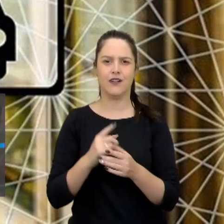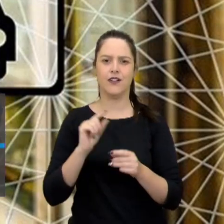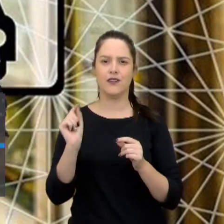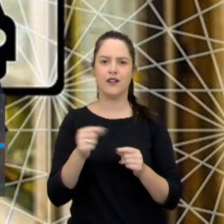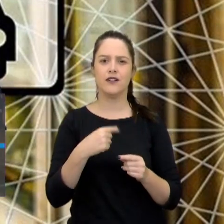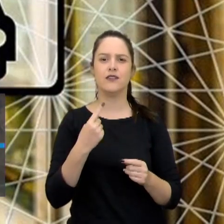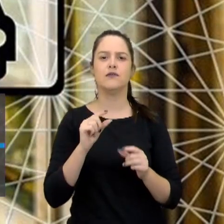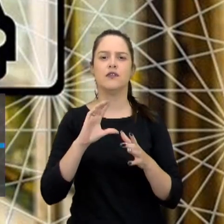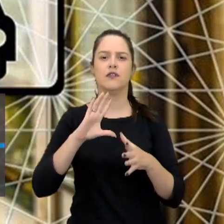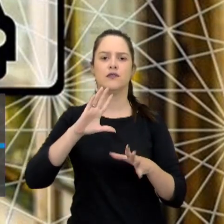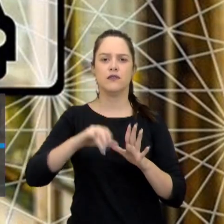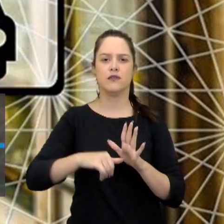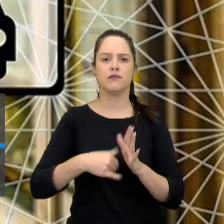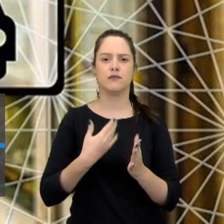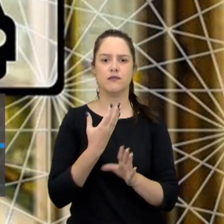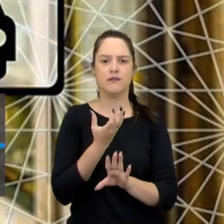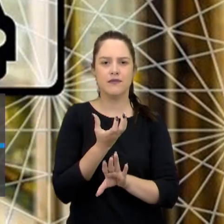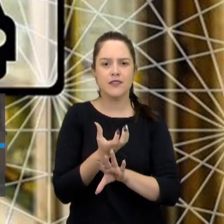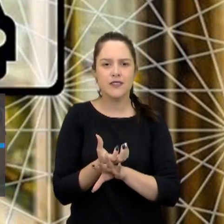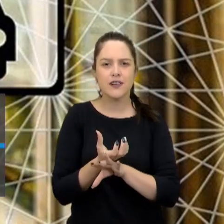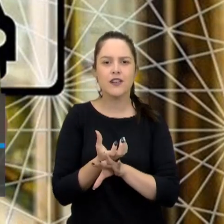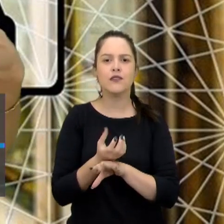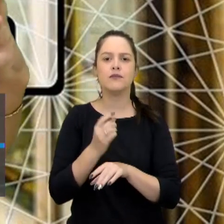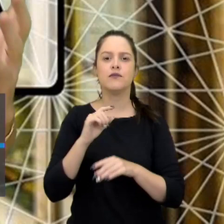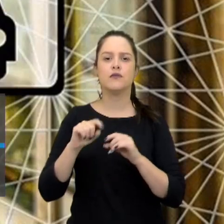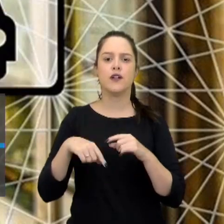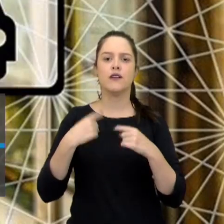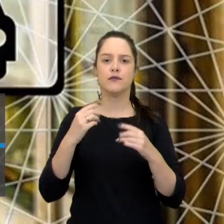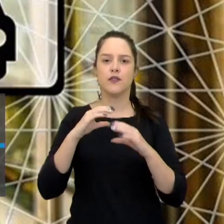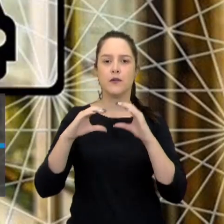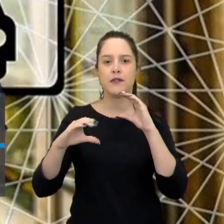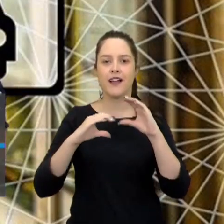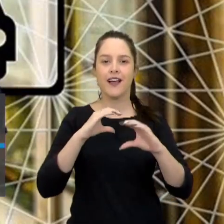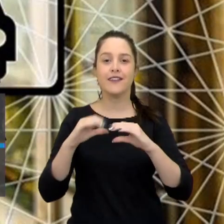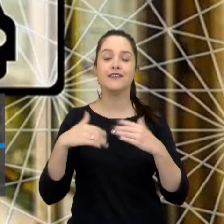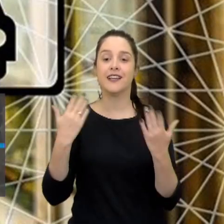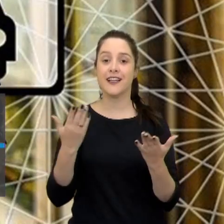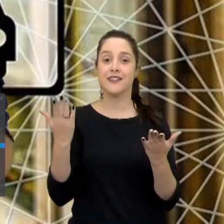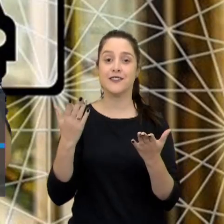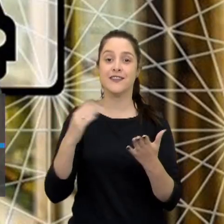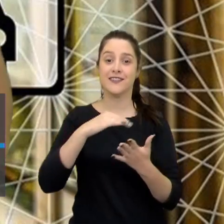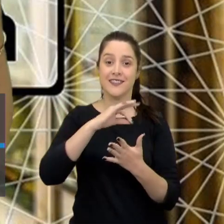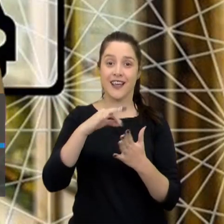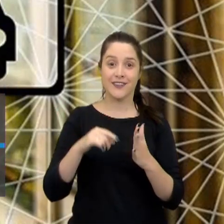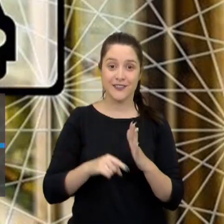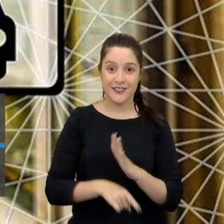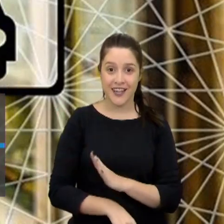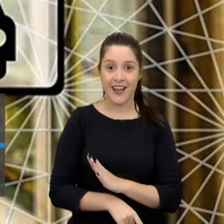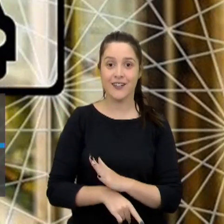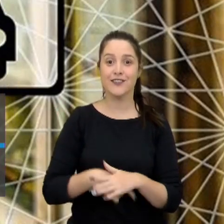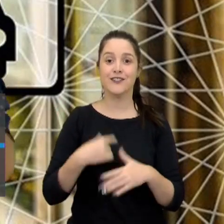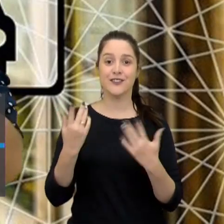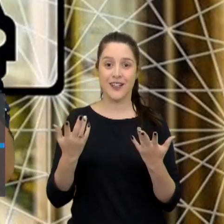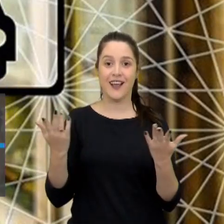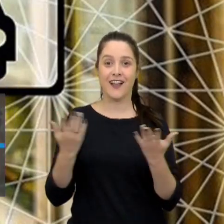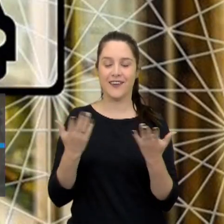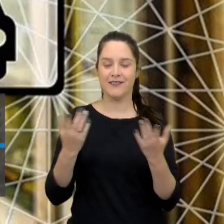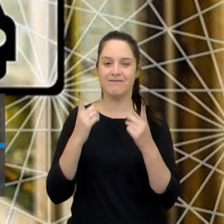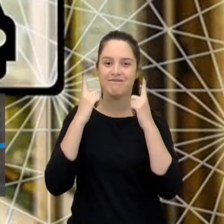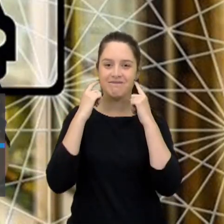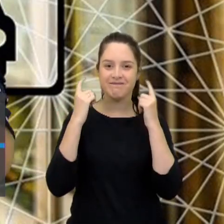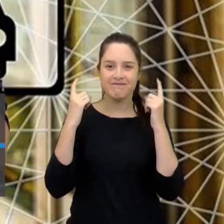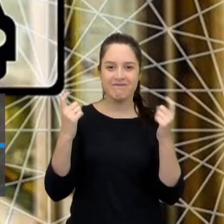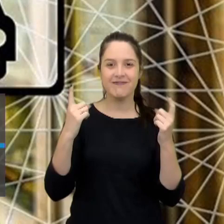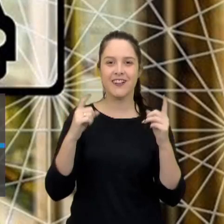componente, criação e comunicação publicitária. Vamos mergulhar nesse universo midiático dos elementos sonoros, dos elementos